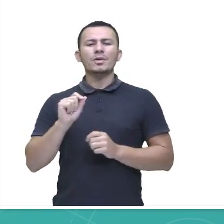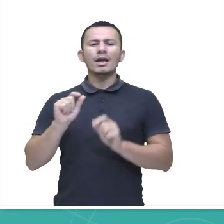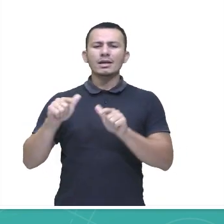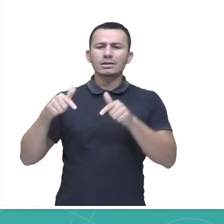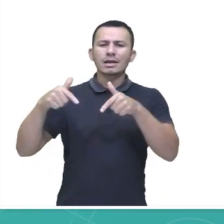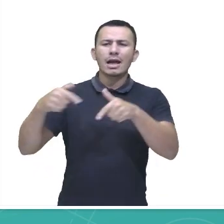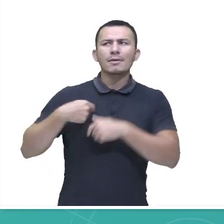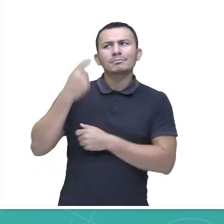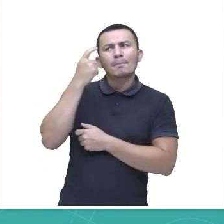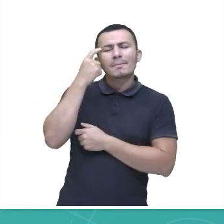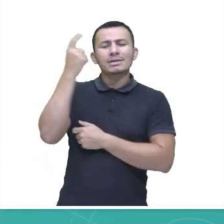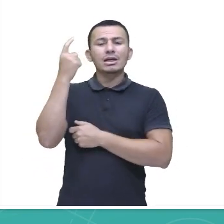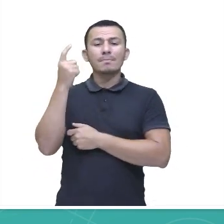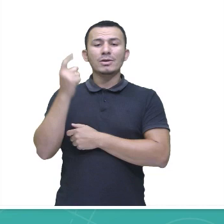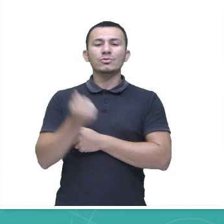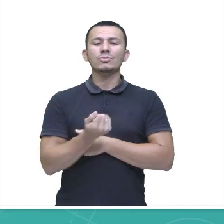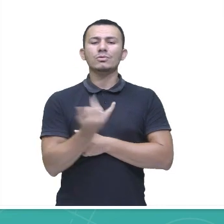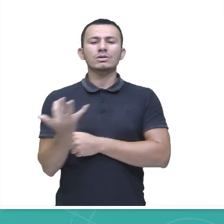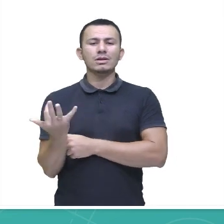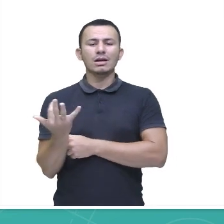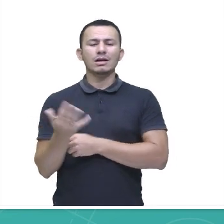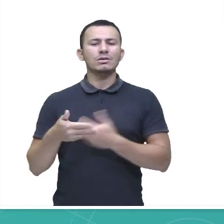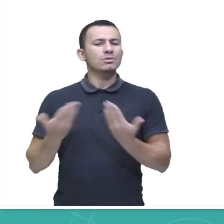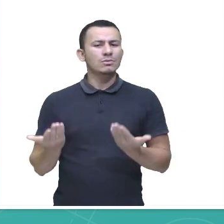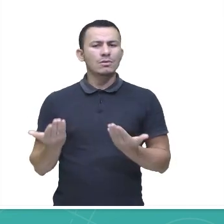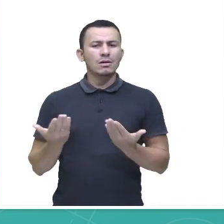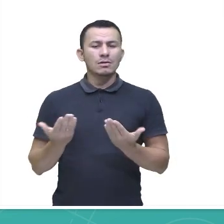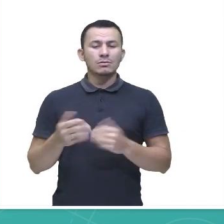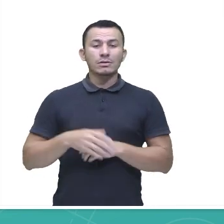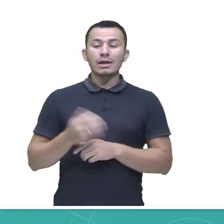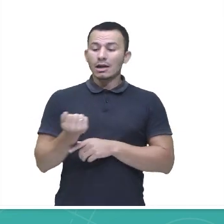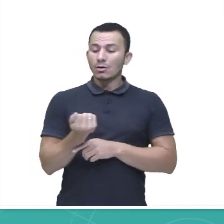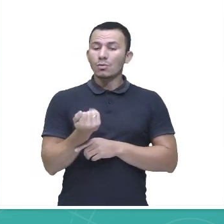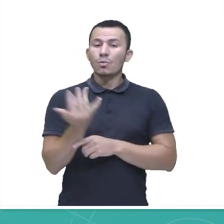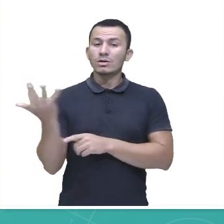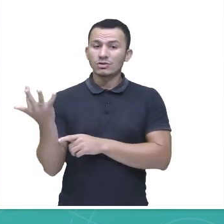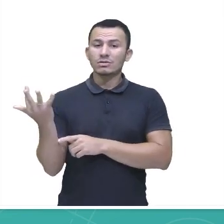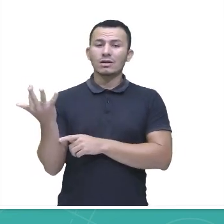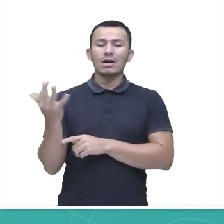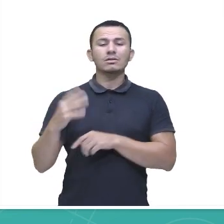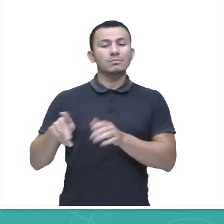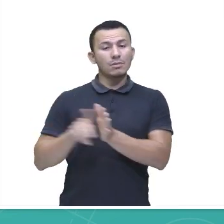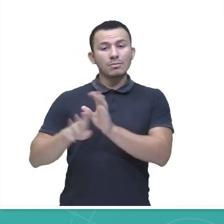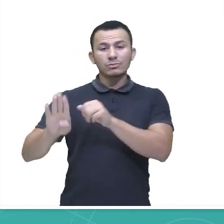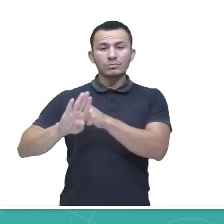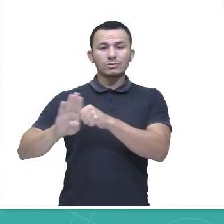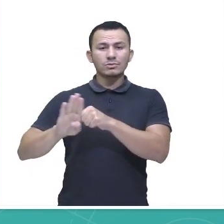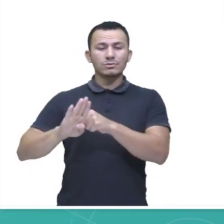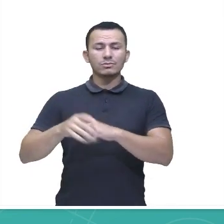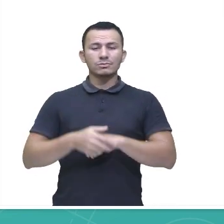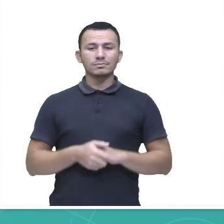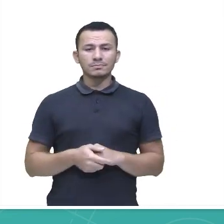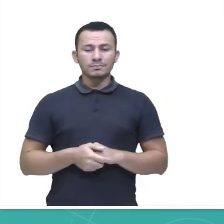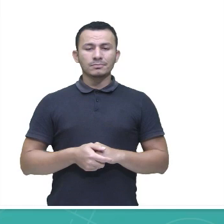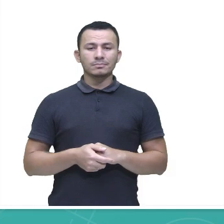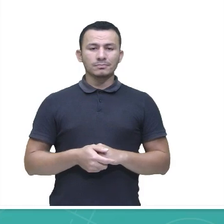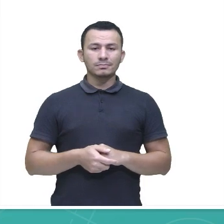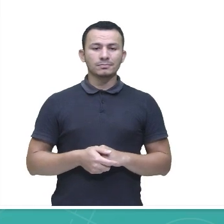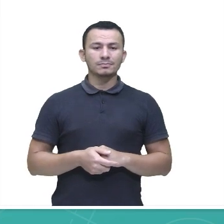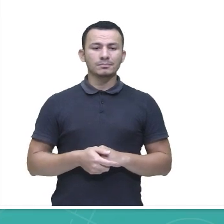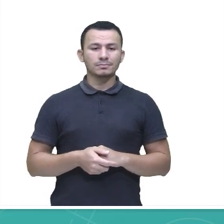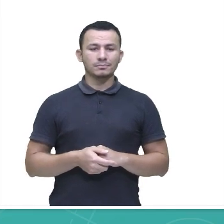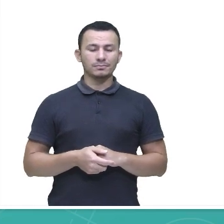essa ideia de quantidade, que quantifica o substantivo, certo? Então, vamos ler